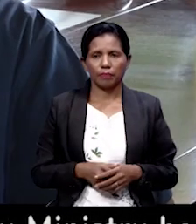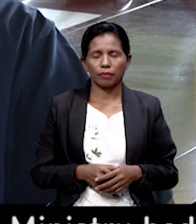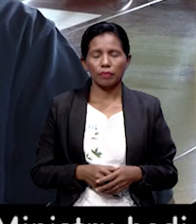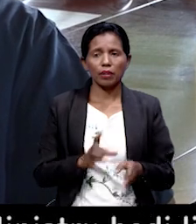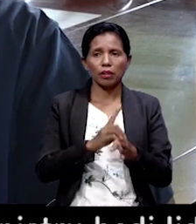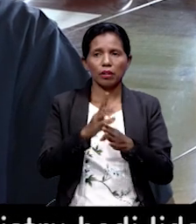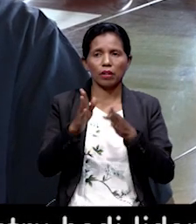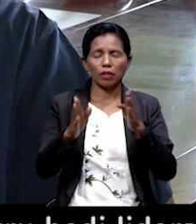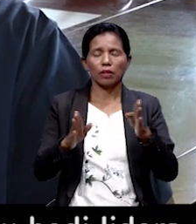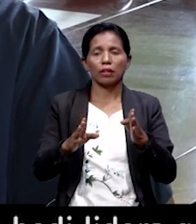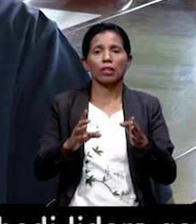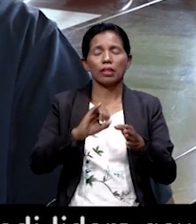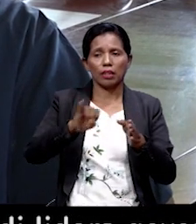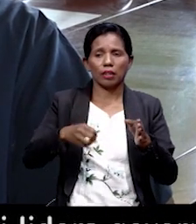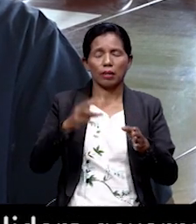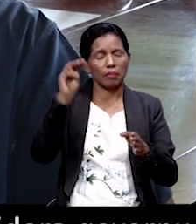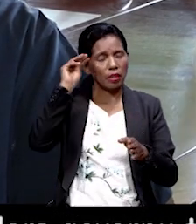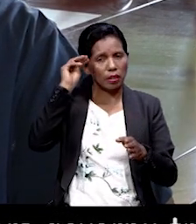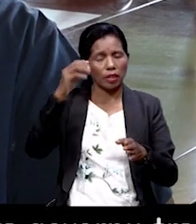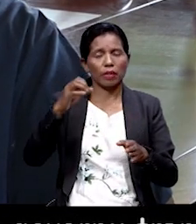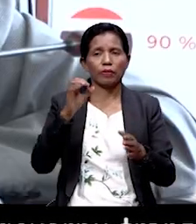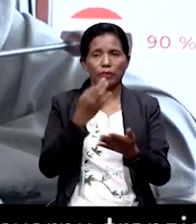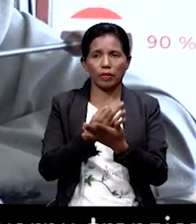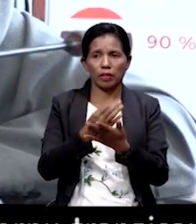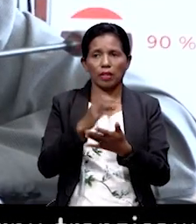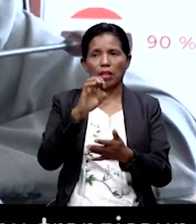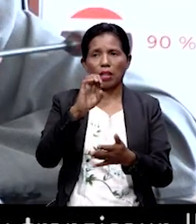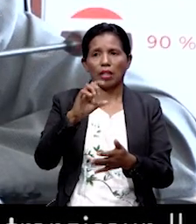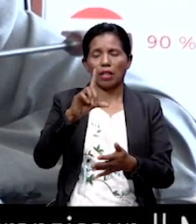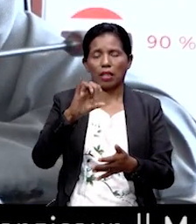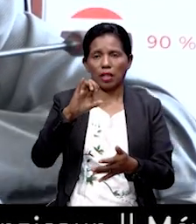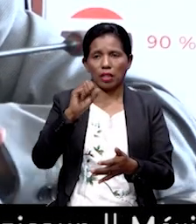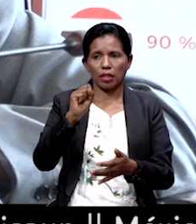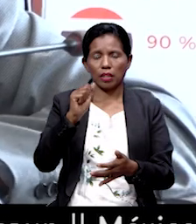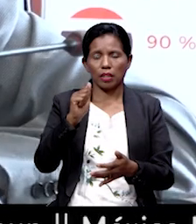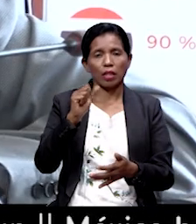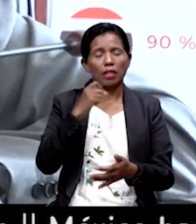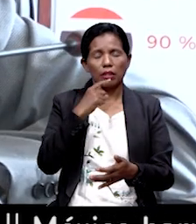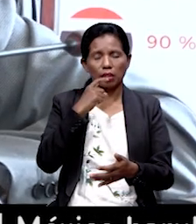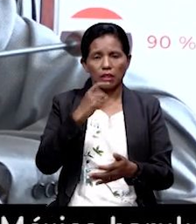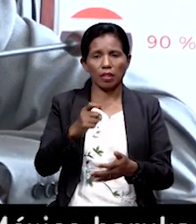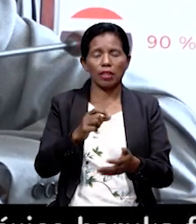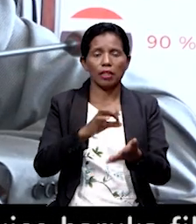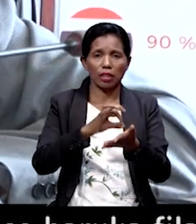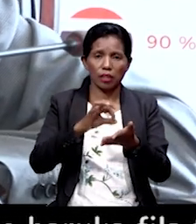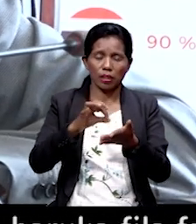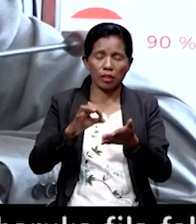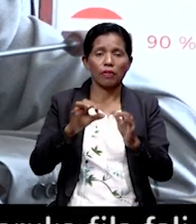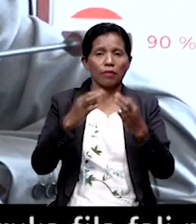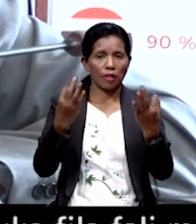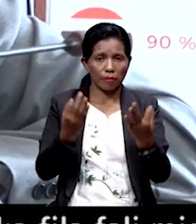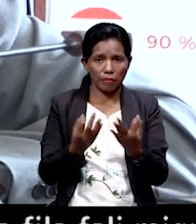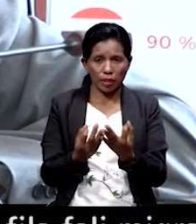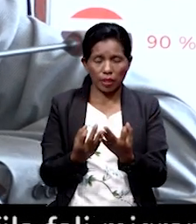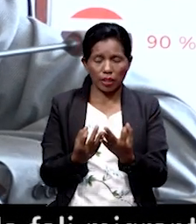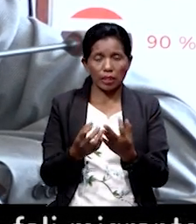Diretor geral estatística Ministério de Finanças Elias dos Santos Ferreira Ateten, census umakain se halau ihe loron salure